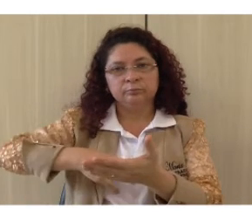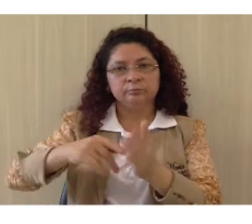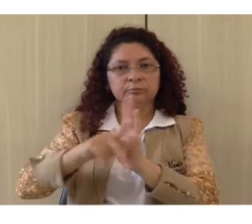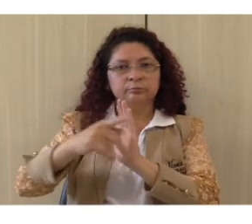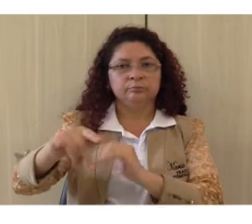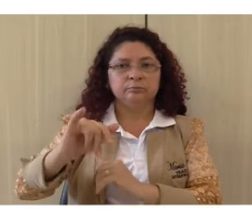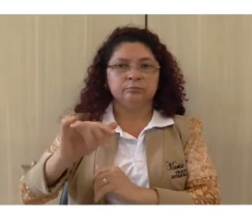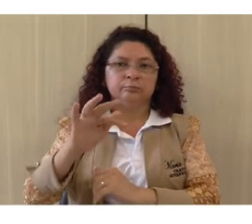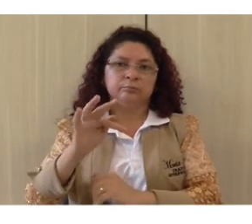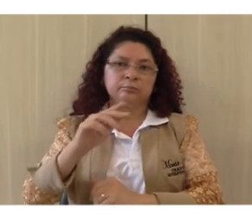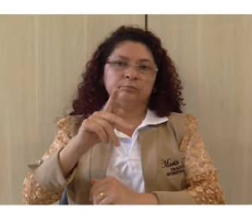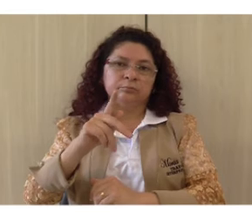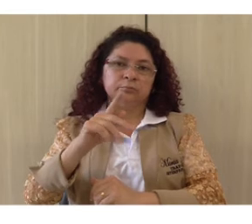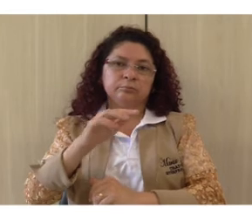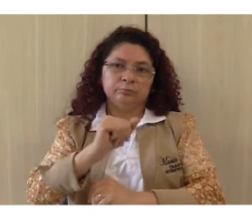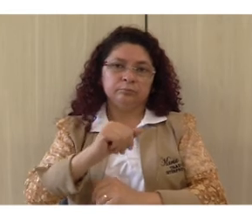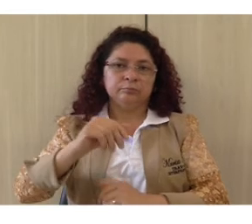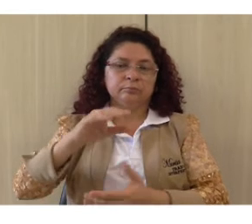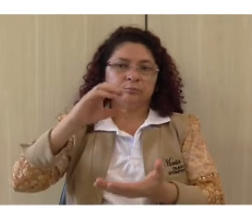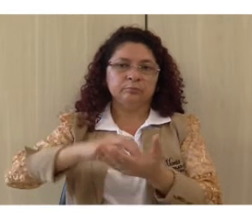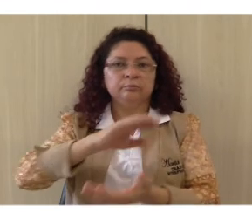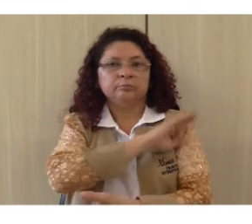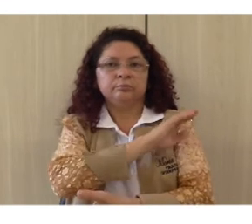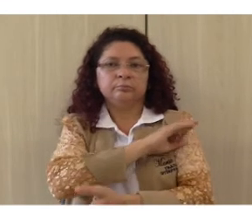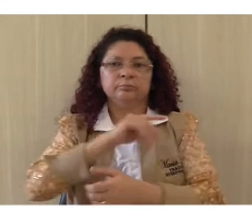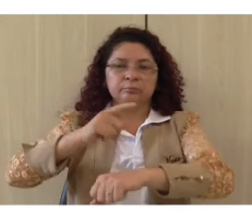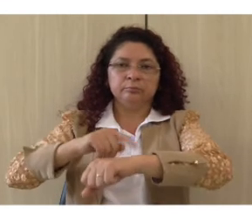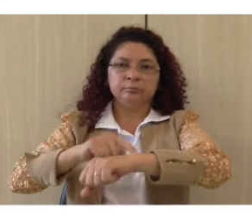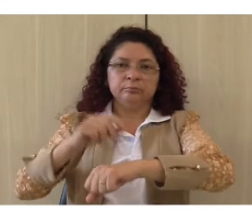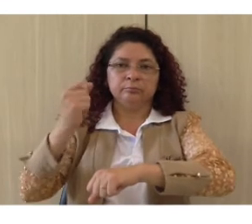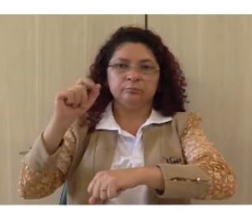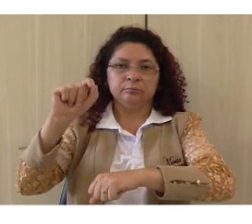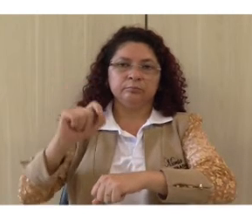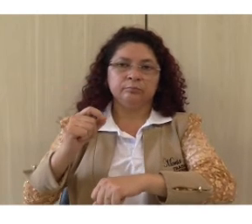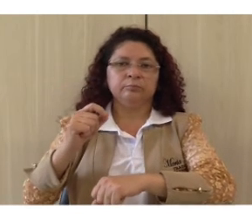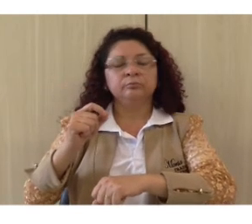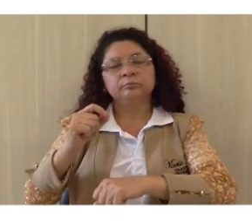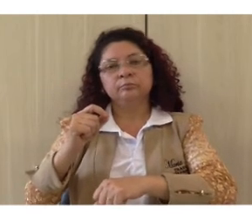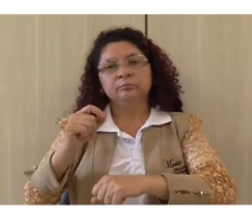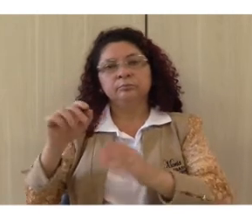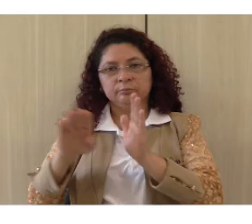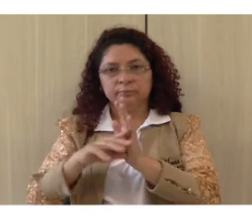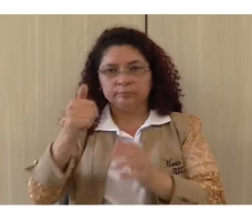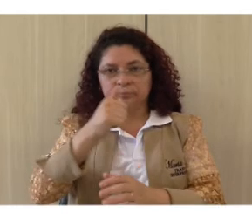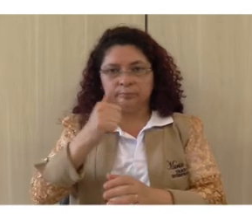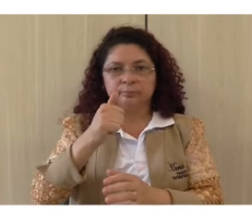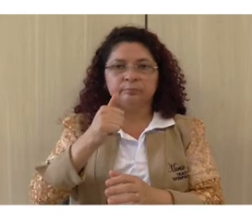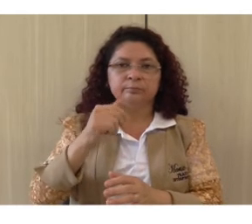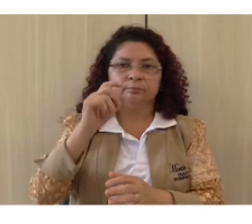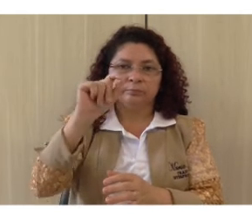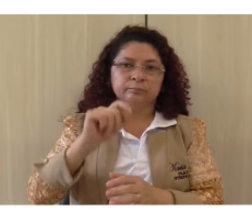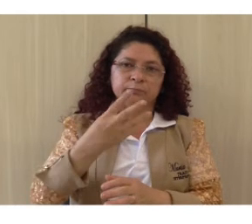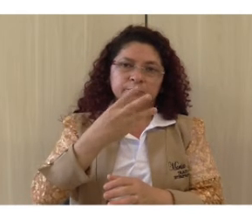Bragança, no horário de 8h30 às 11h30 e de 14h30